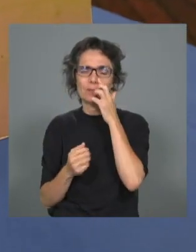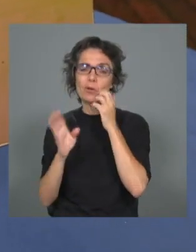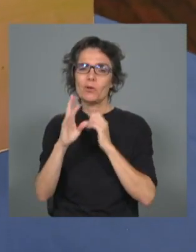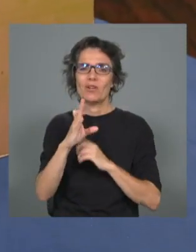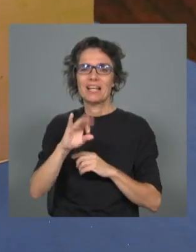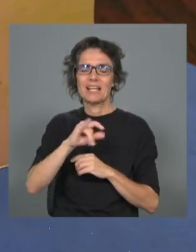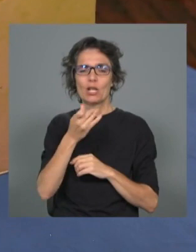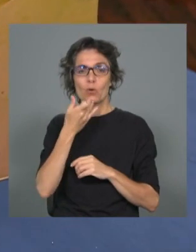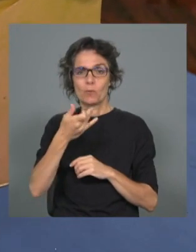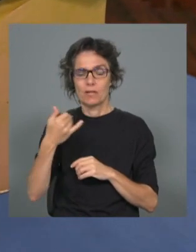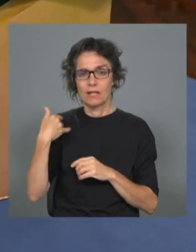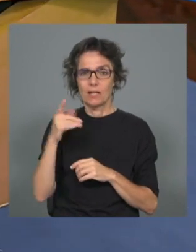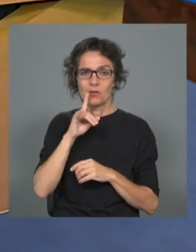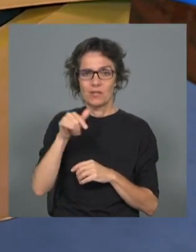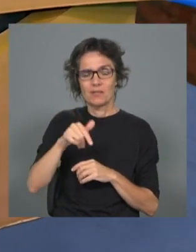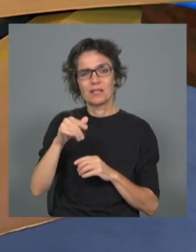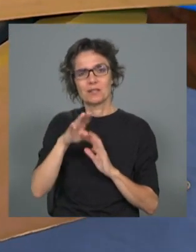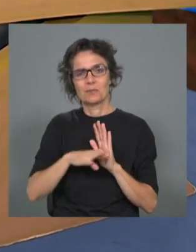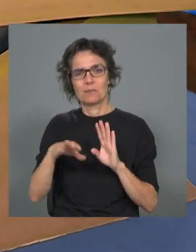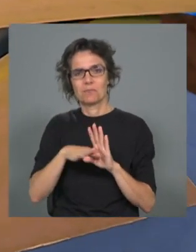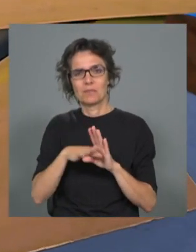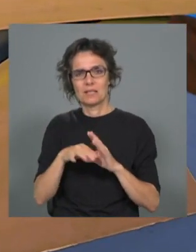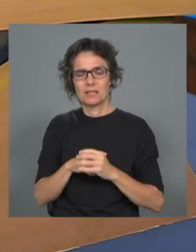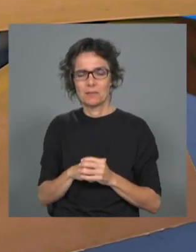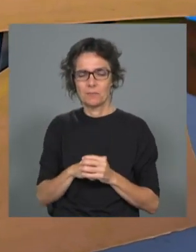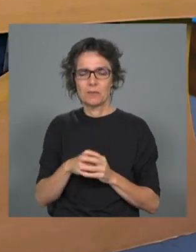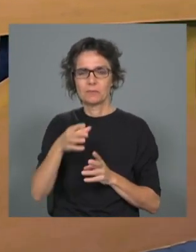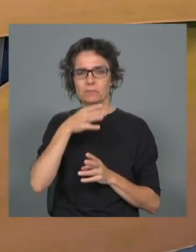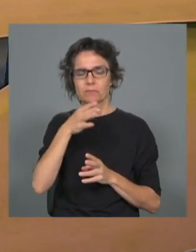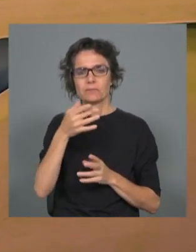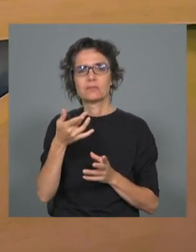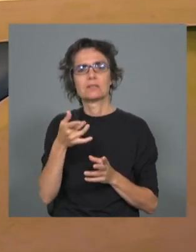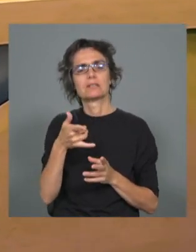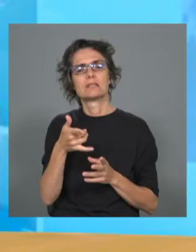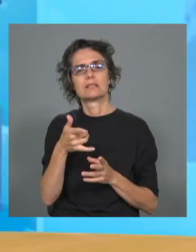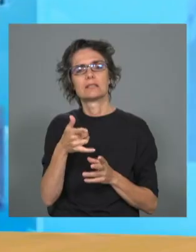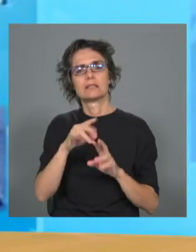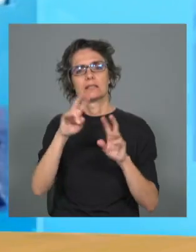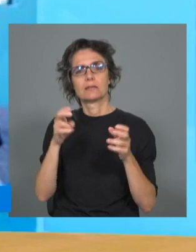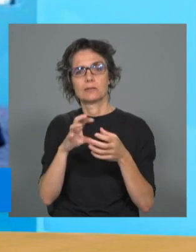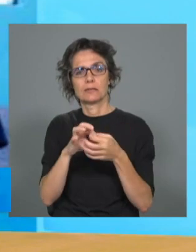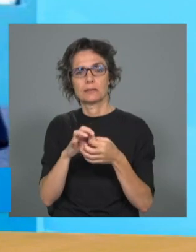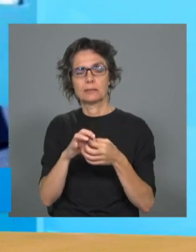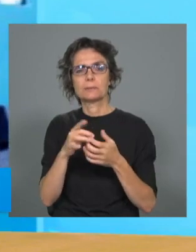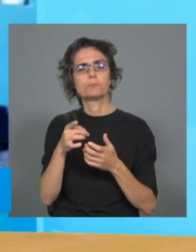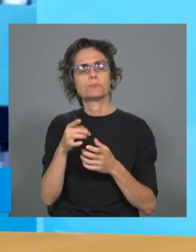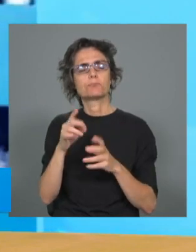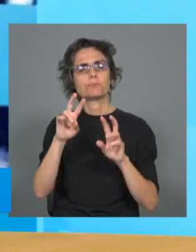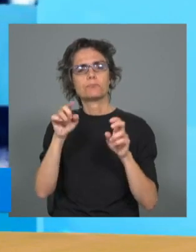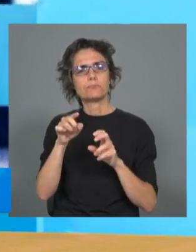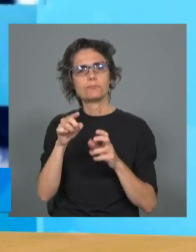mais pelo convite para estar aqui presente e falar neste tema que nunca é